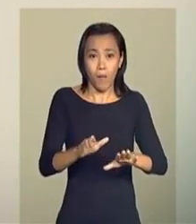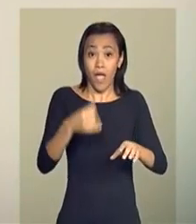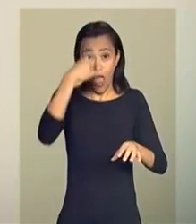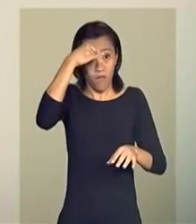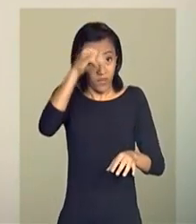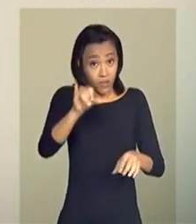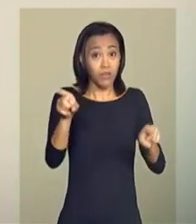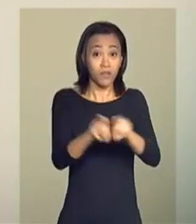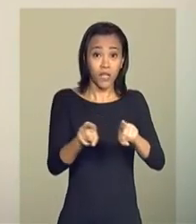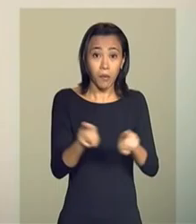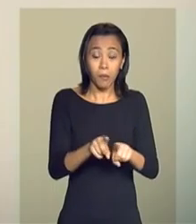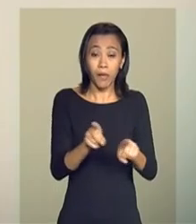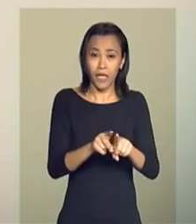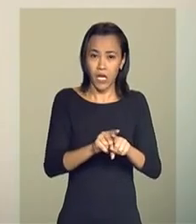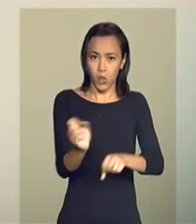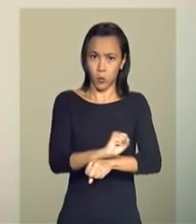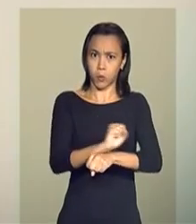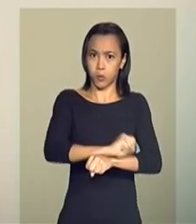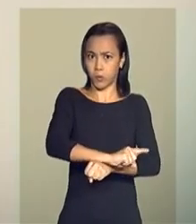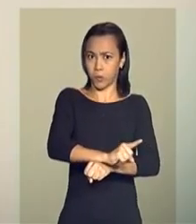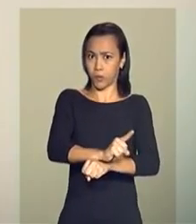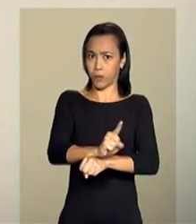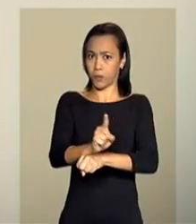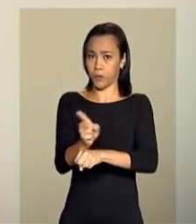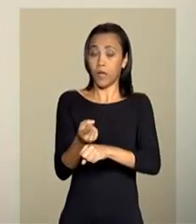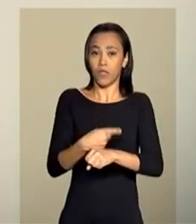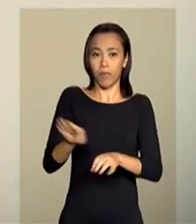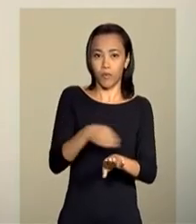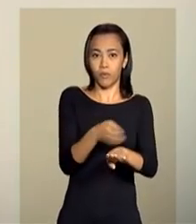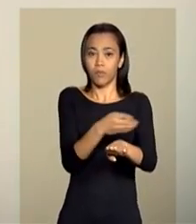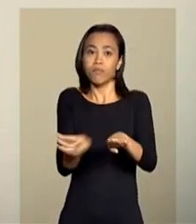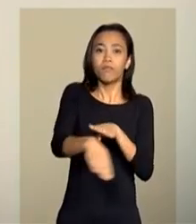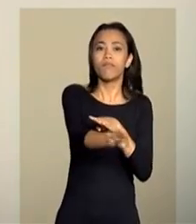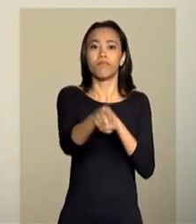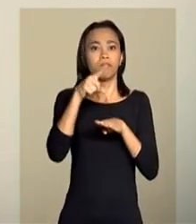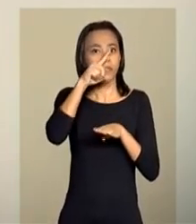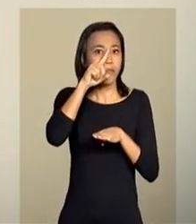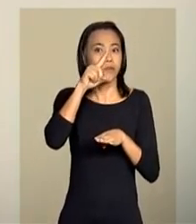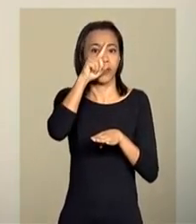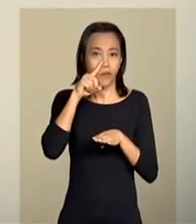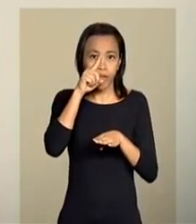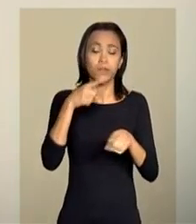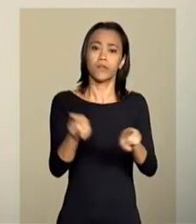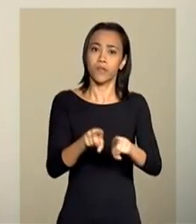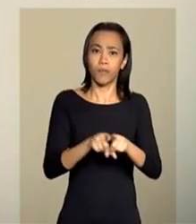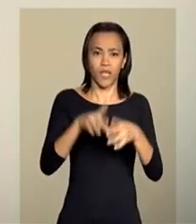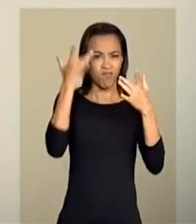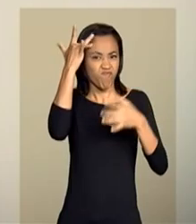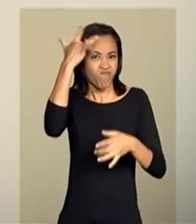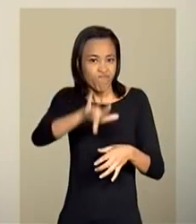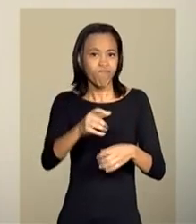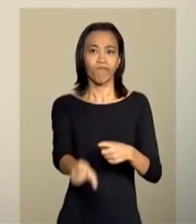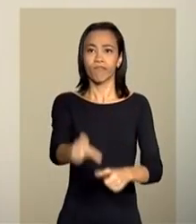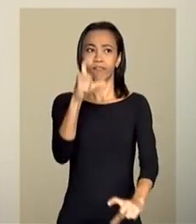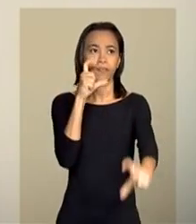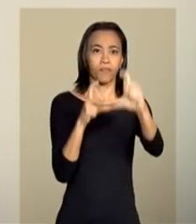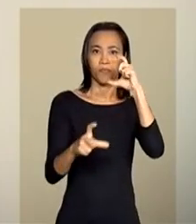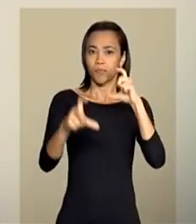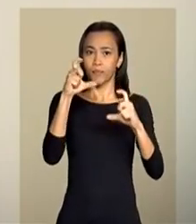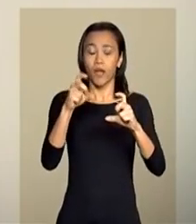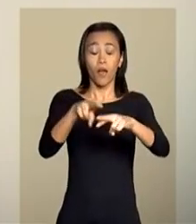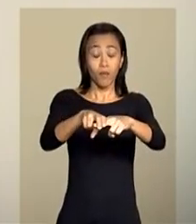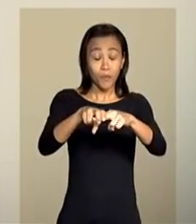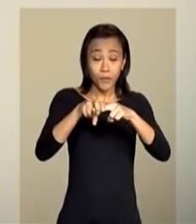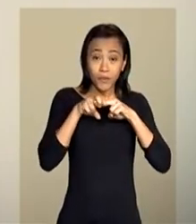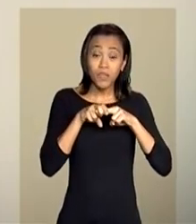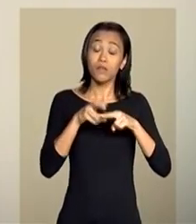evitando também o excesso de velocidade as ultrapassagens perigosas a desobediência à sinalização É por